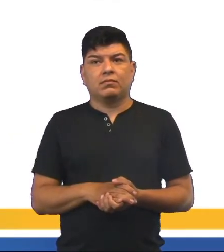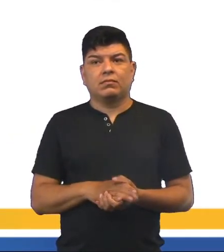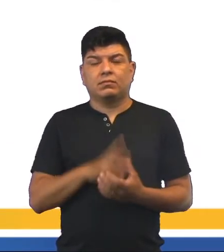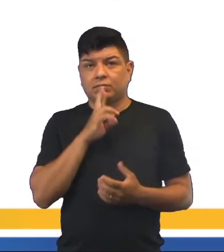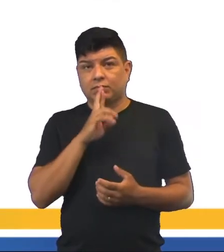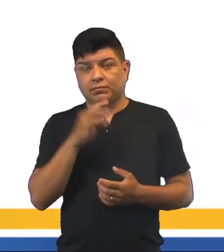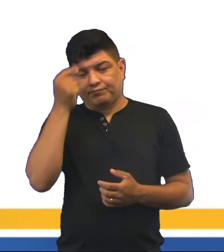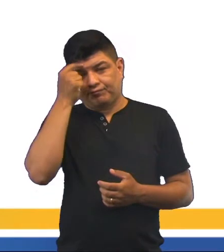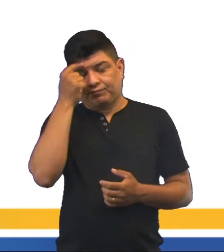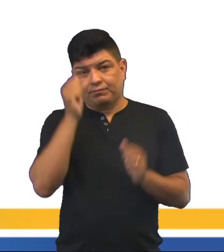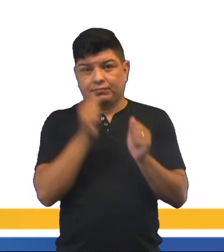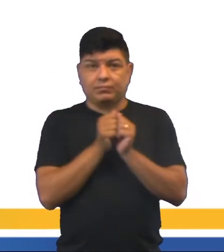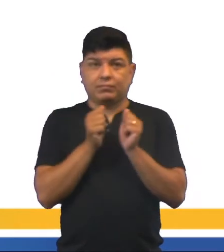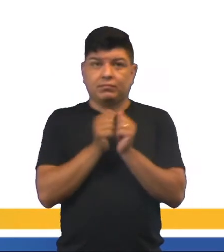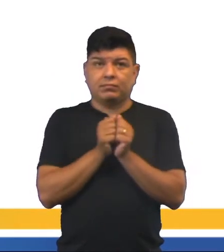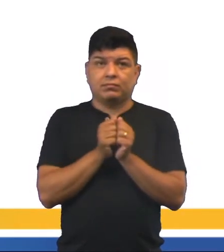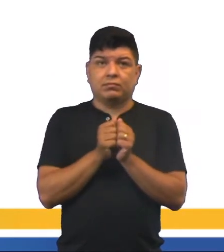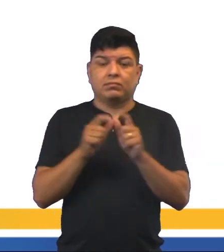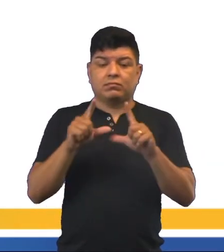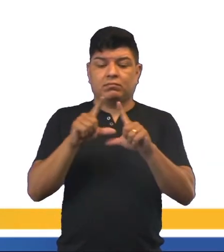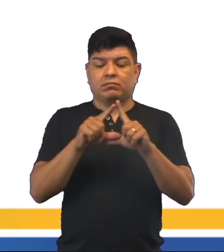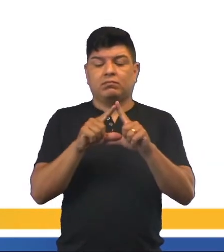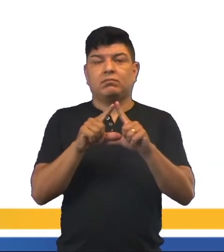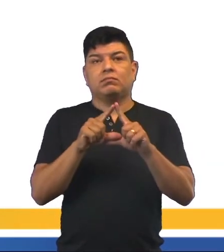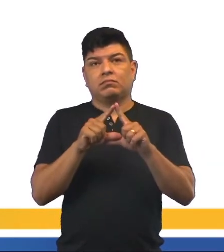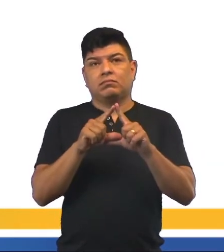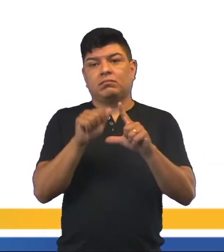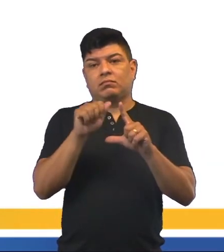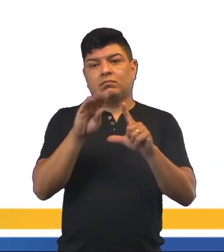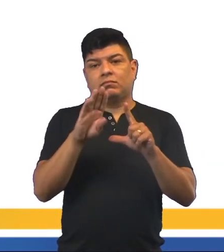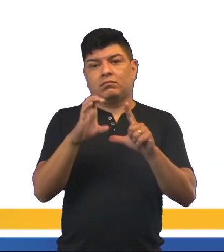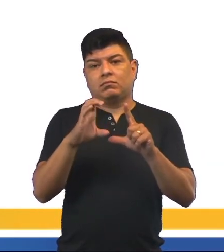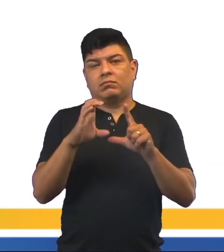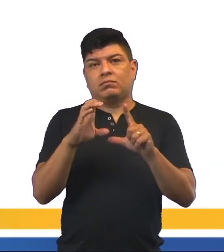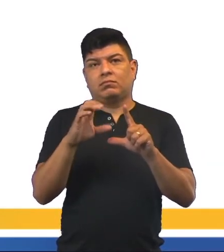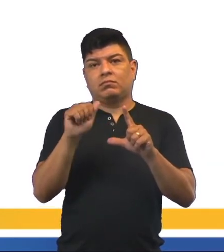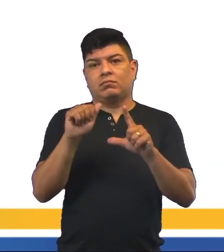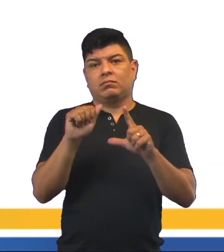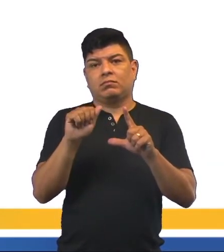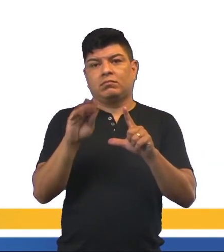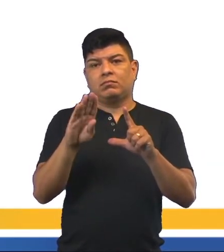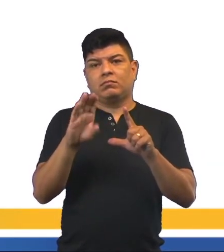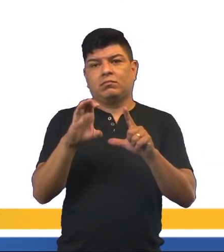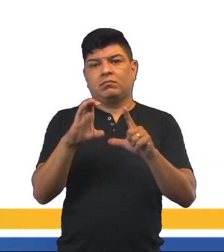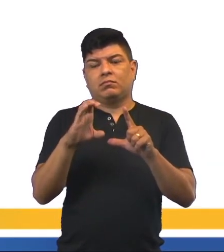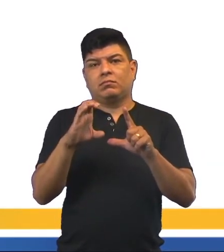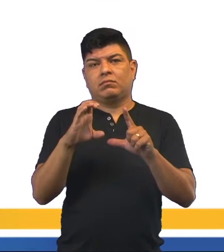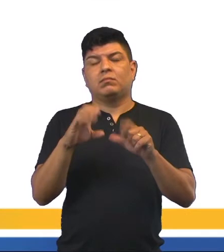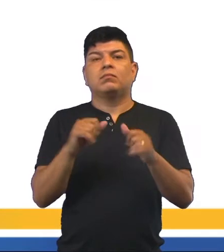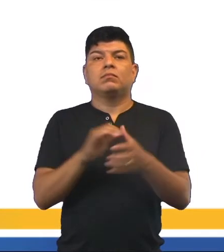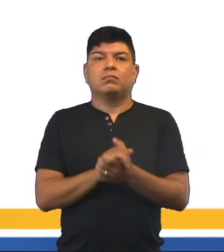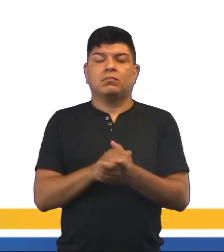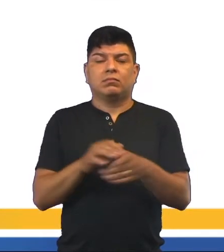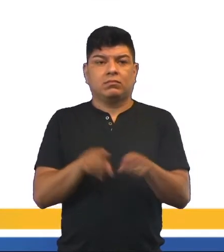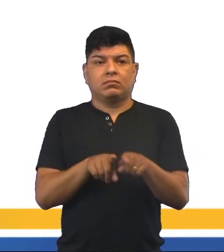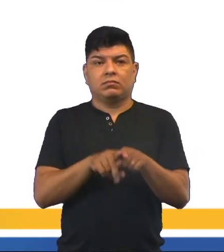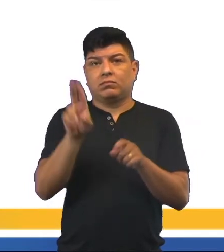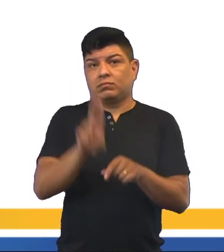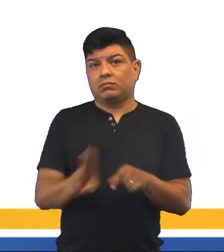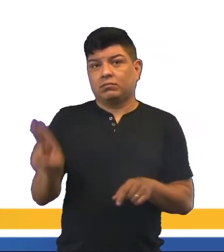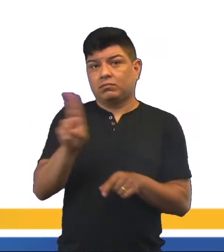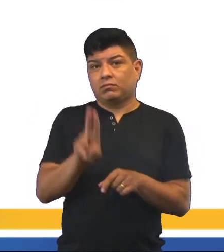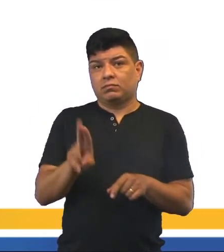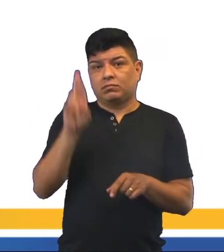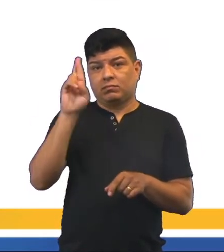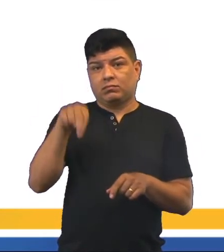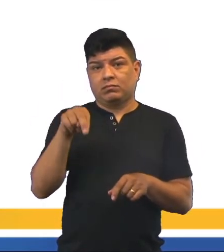Solução. Vamos pensar. Vamos considerar os triângulos de vértice ABC e a linha B'C'. E também utilizar a relação